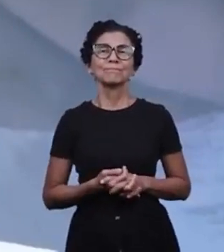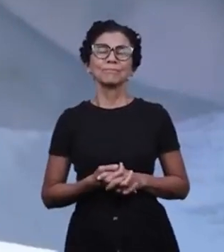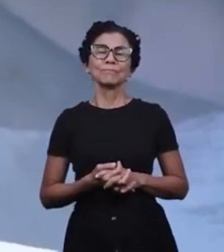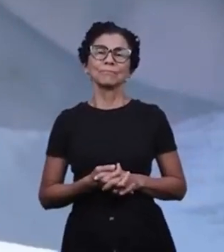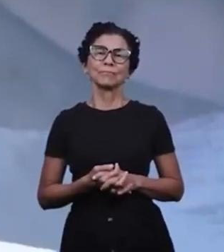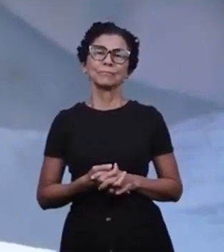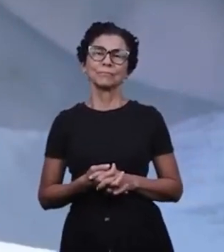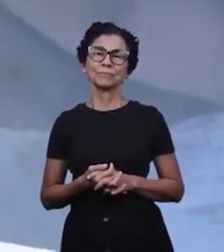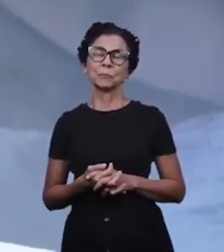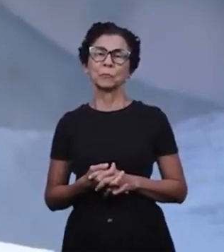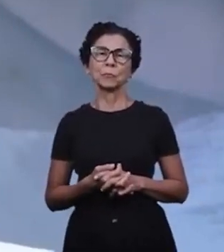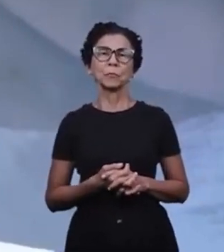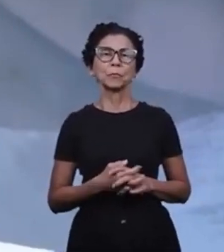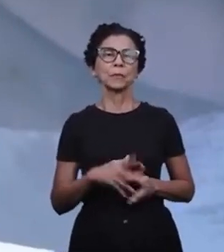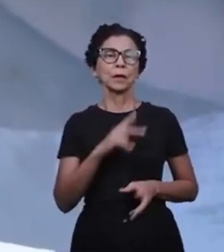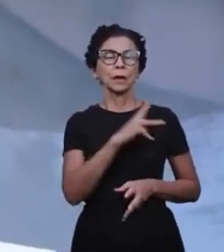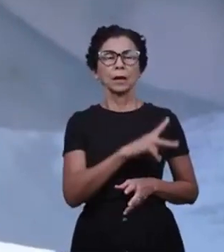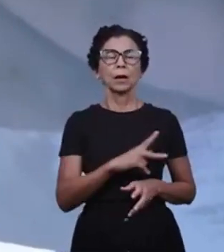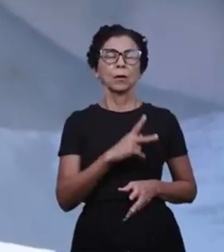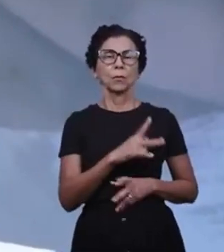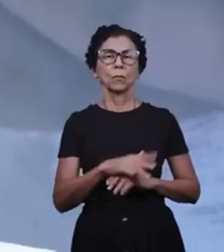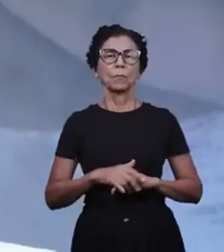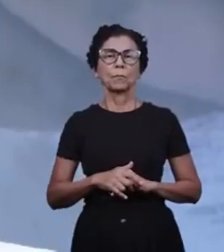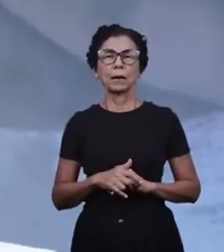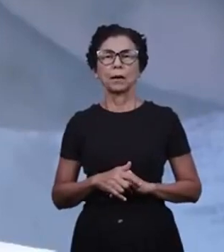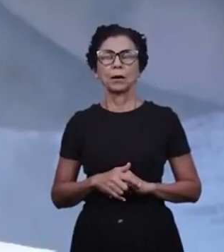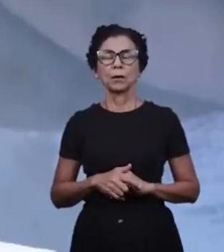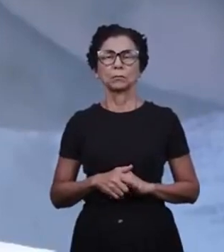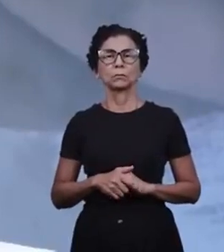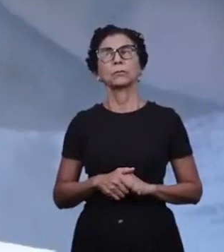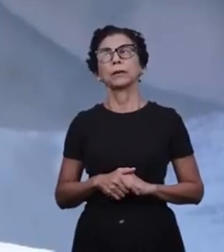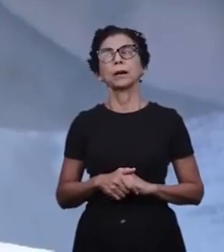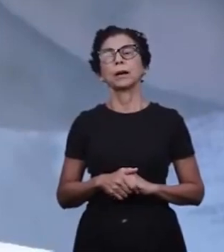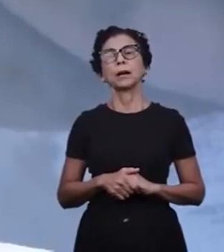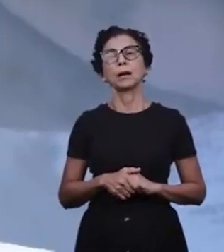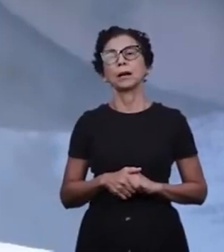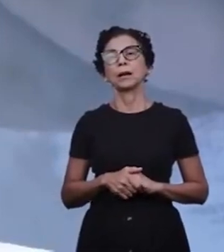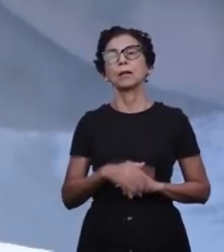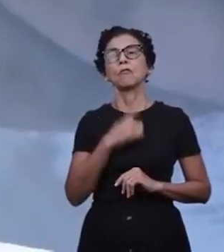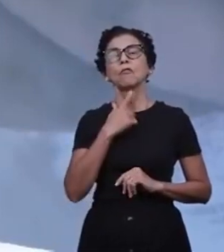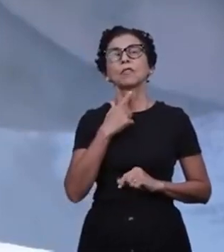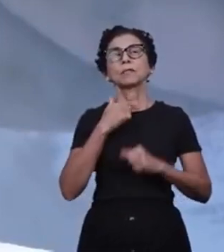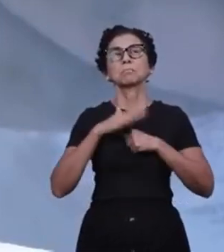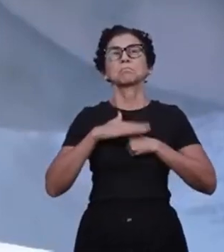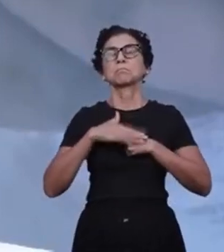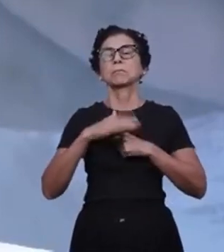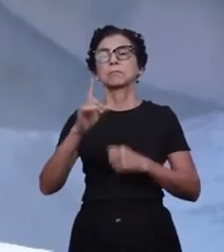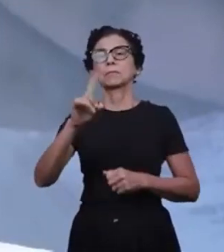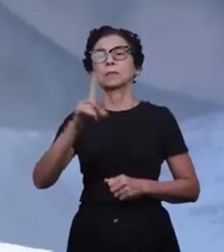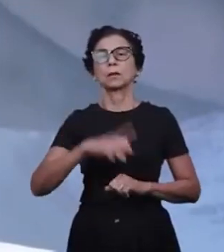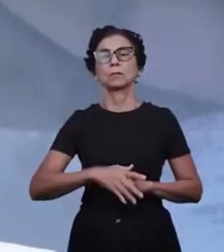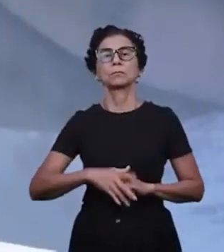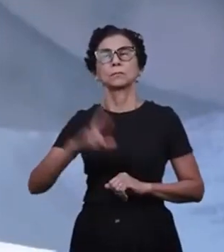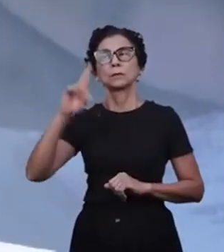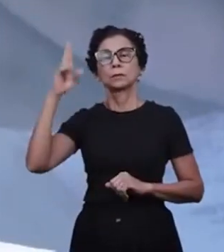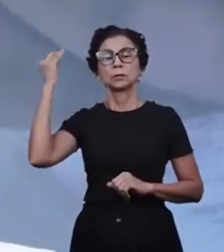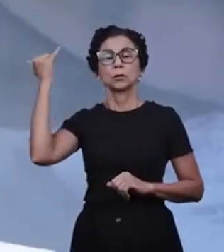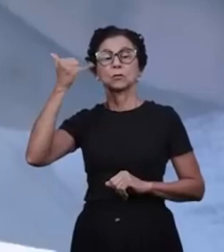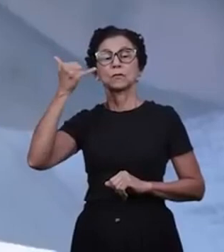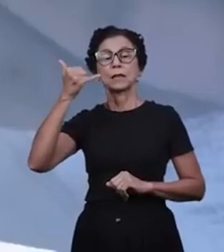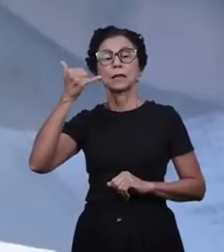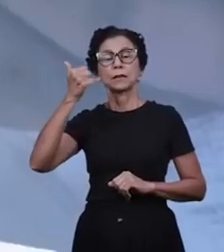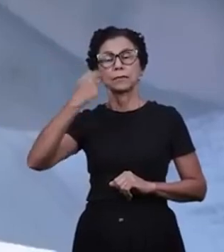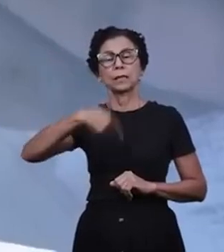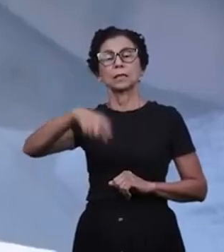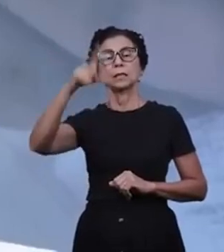quer. Paulo não fazia o que ele queria. O Senhor revelava, ele ia, né? Aliás, quando o Senhor revelou para ele passa a